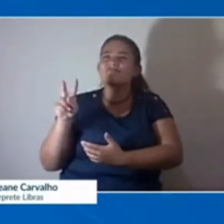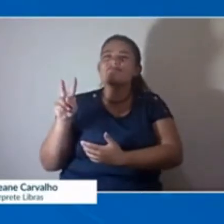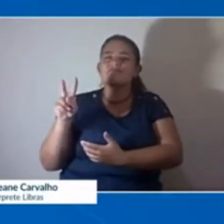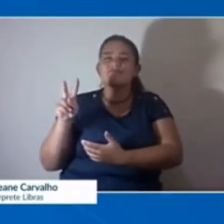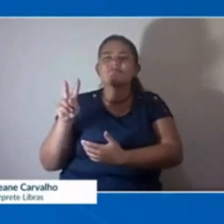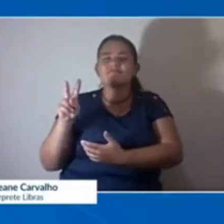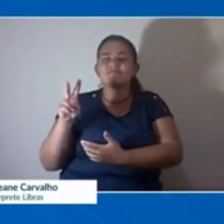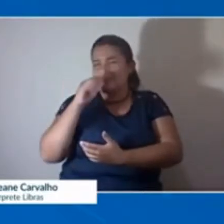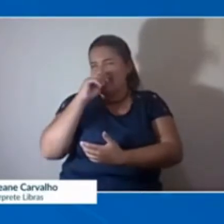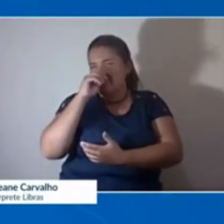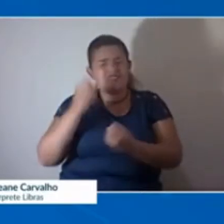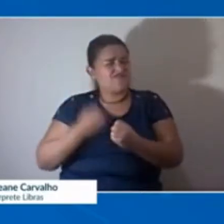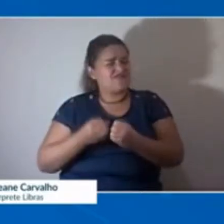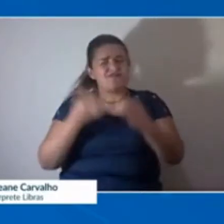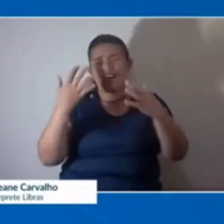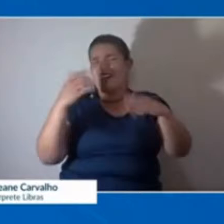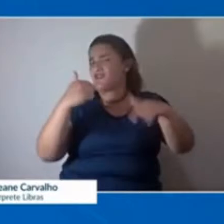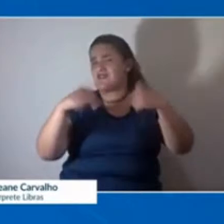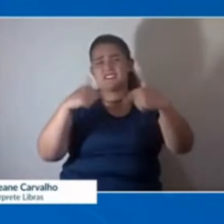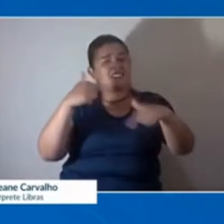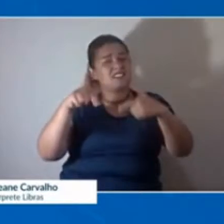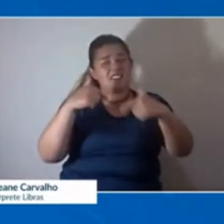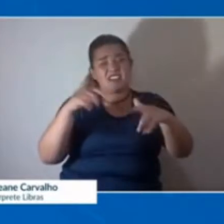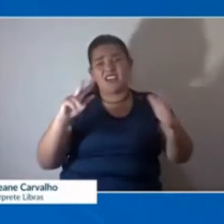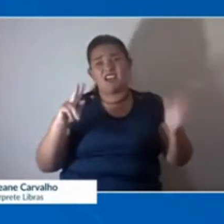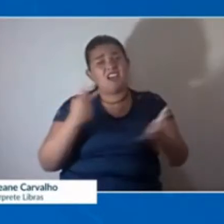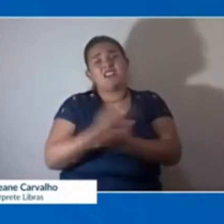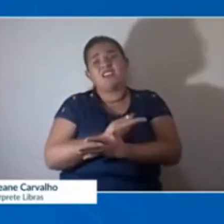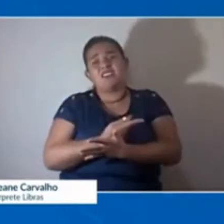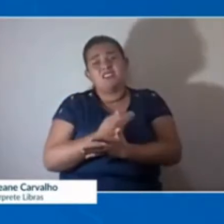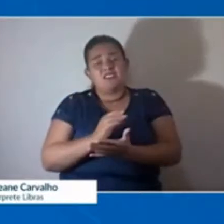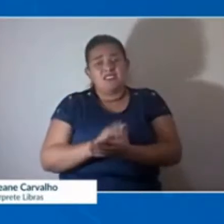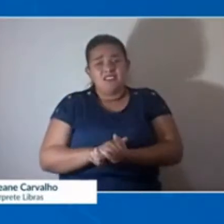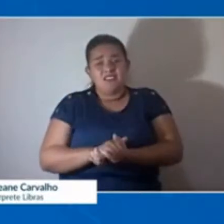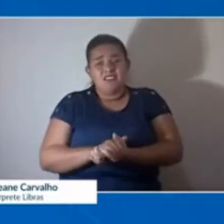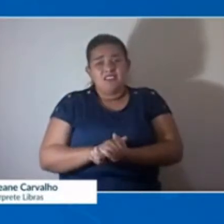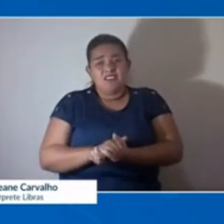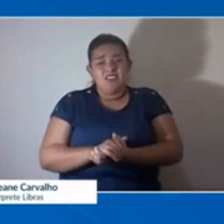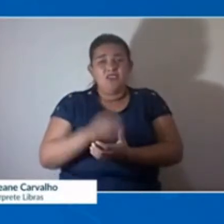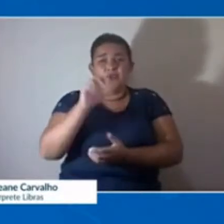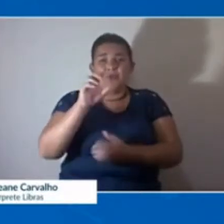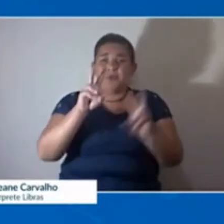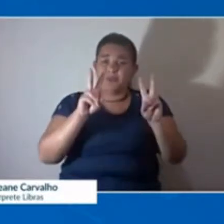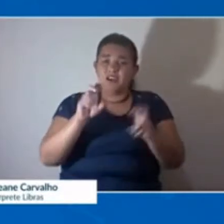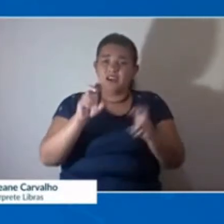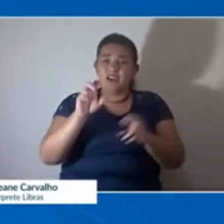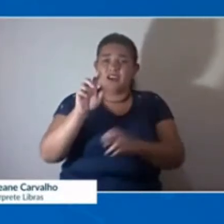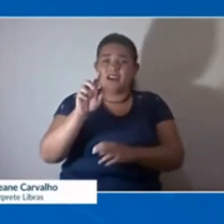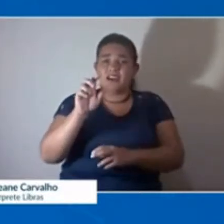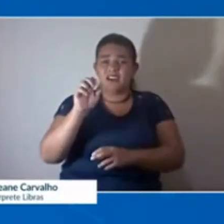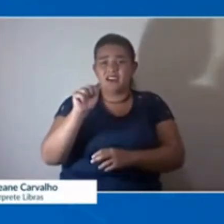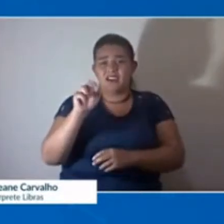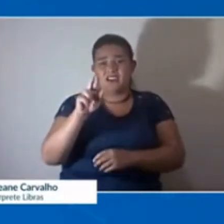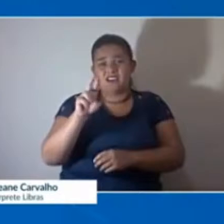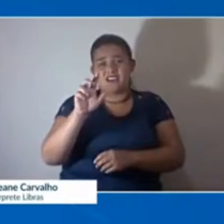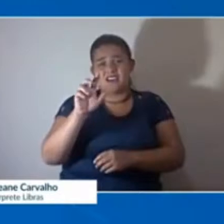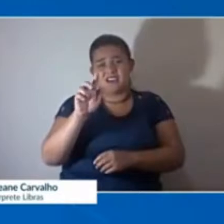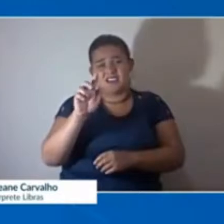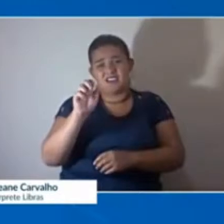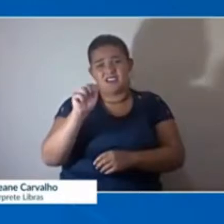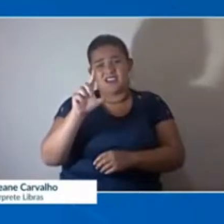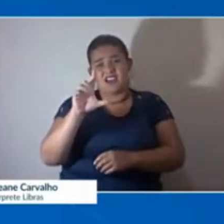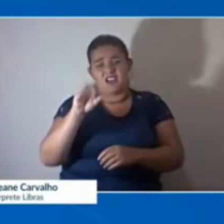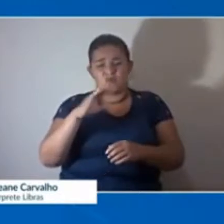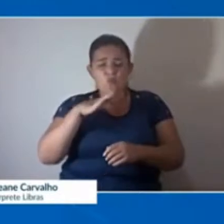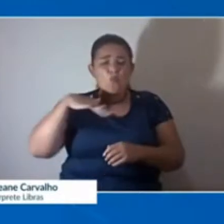existe muito trabalho sendo feito. Acontece o gargalo é a distribuição e as janelas de espaço, mas que,